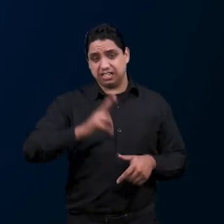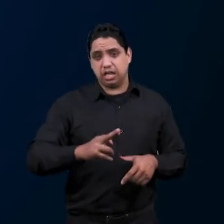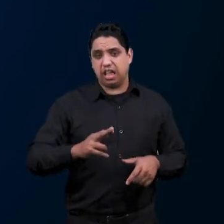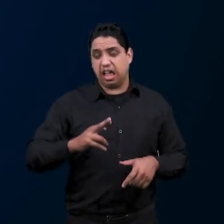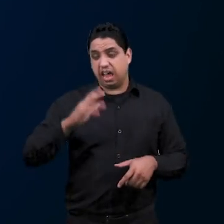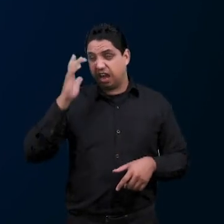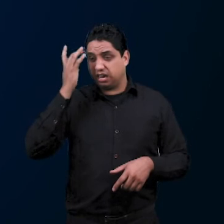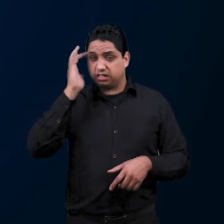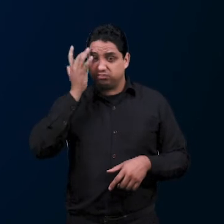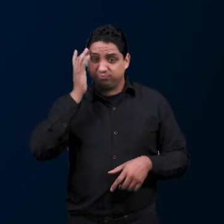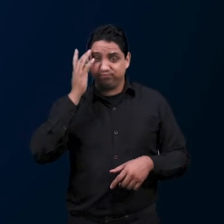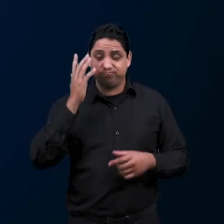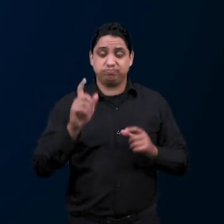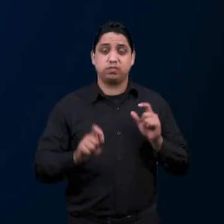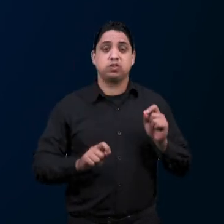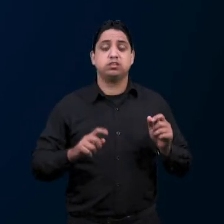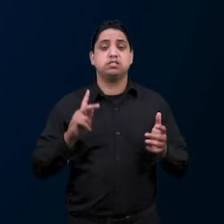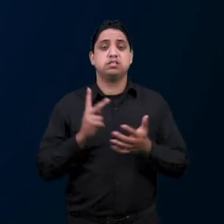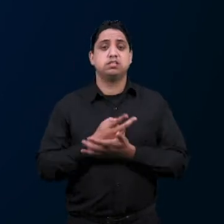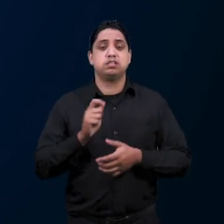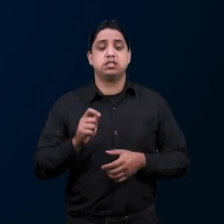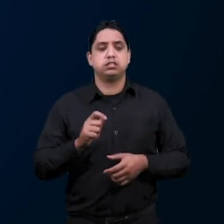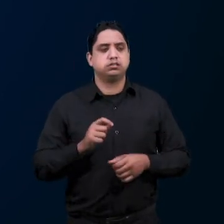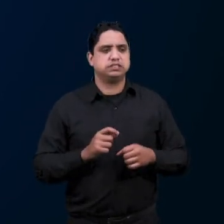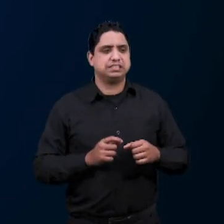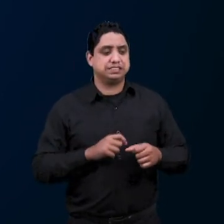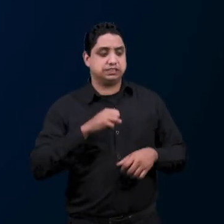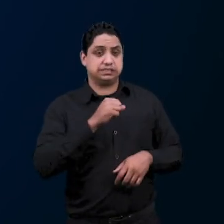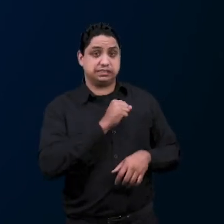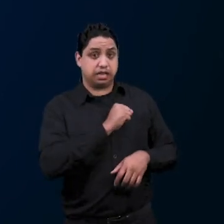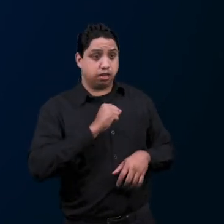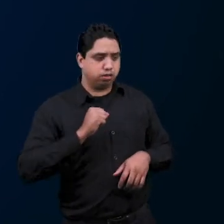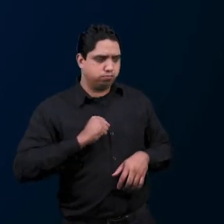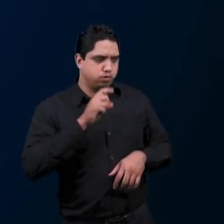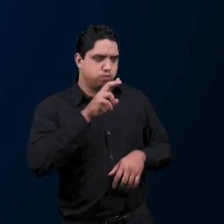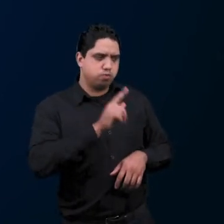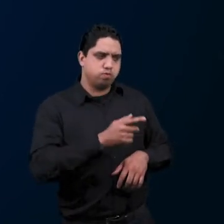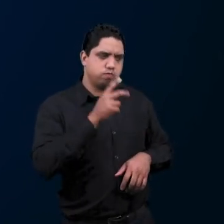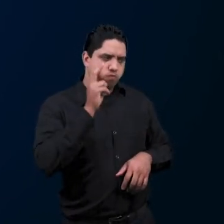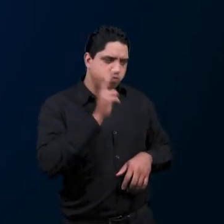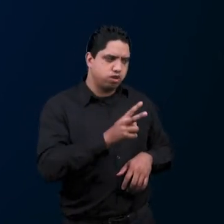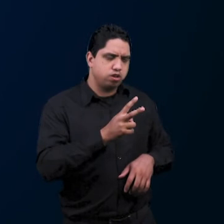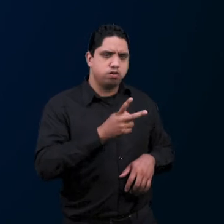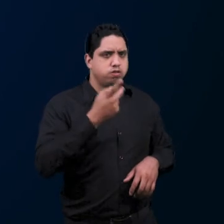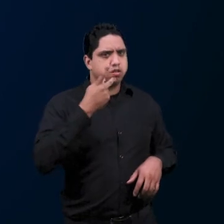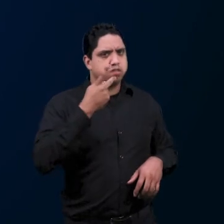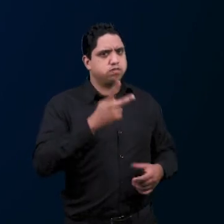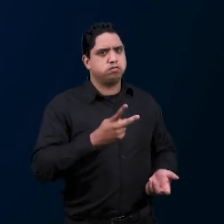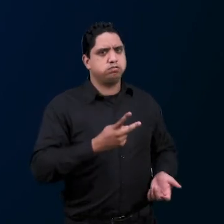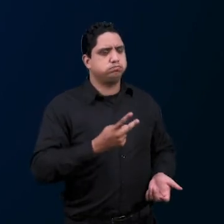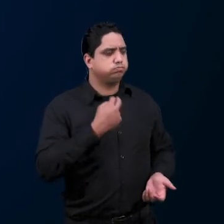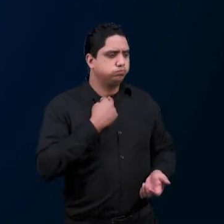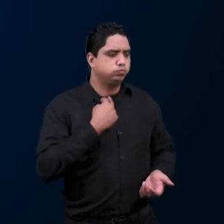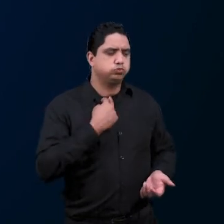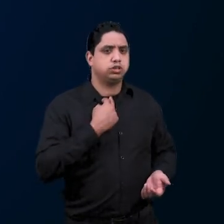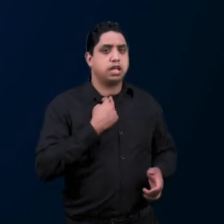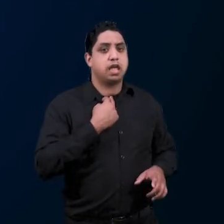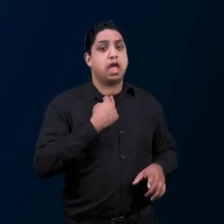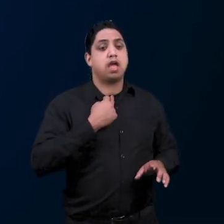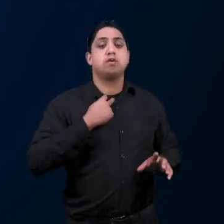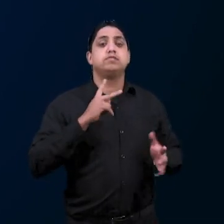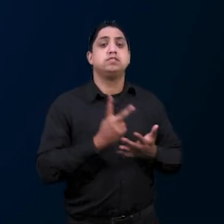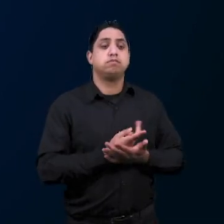jeito que ele achava que seria correto. E Samuel repreendeu. E com isso, o Senhor buscou para si um homem segundo